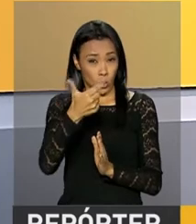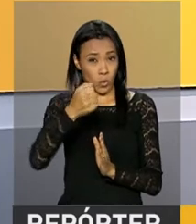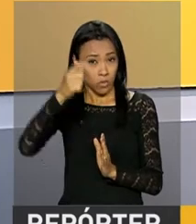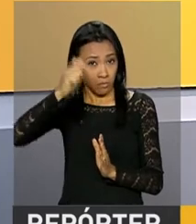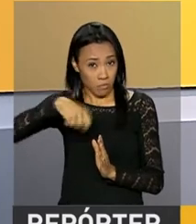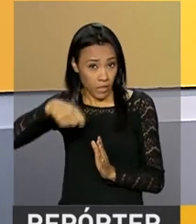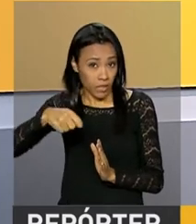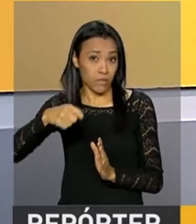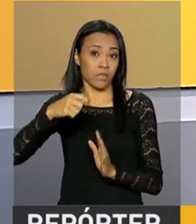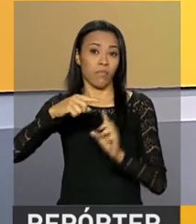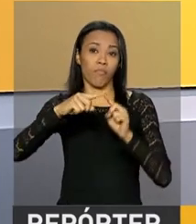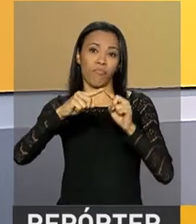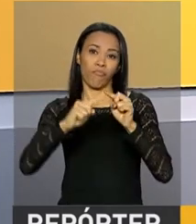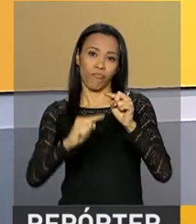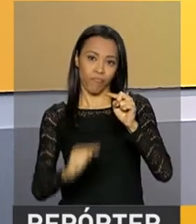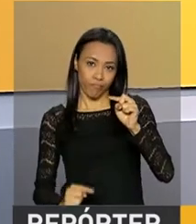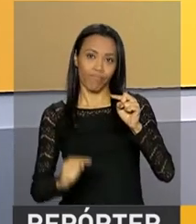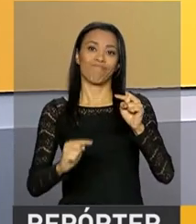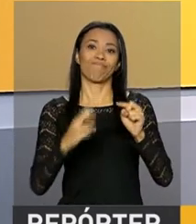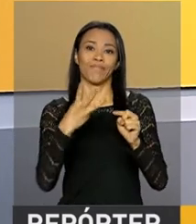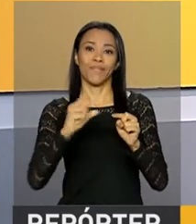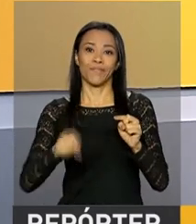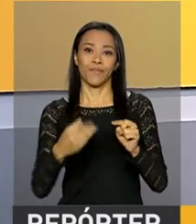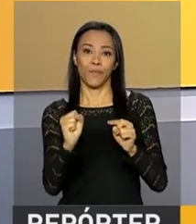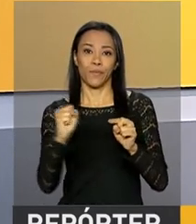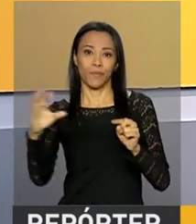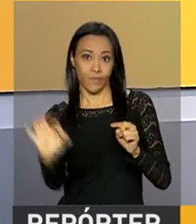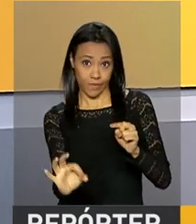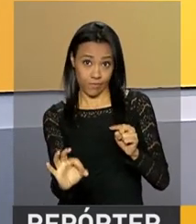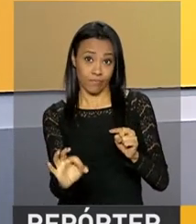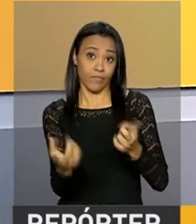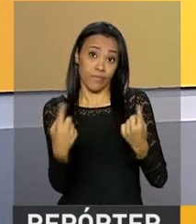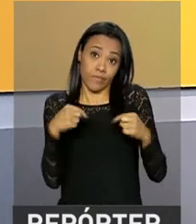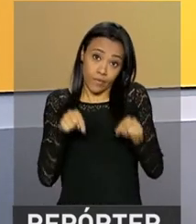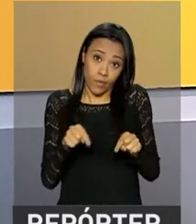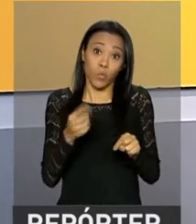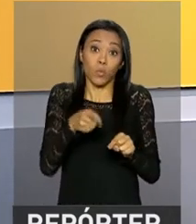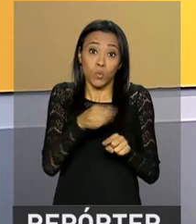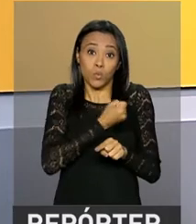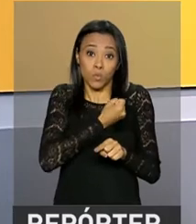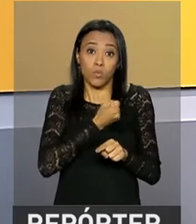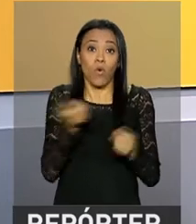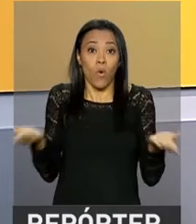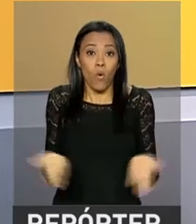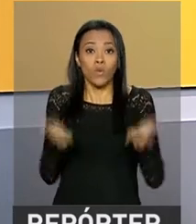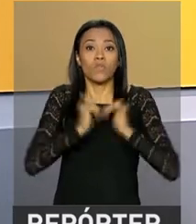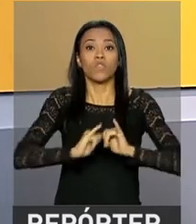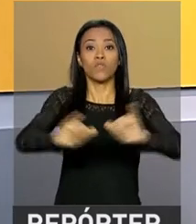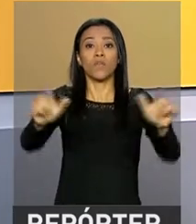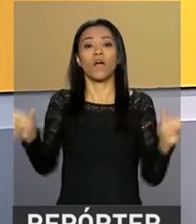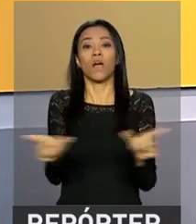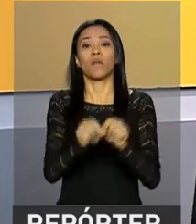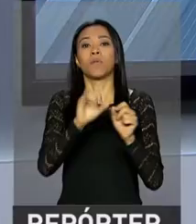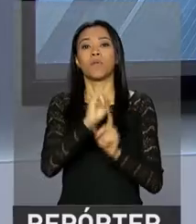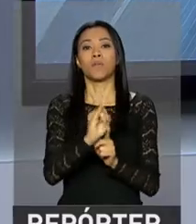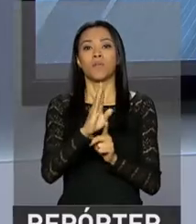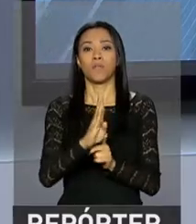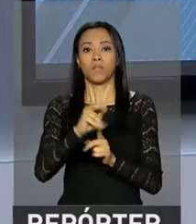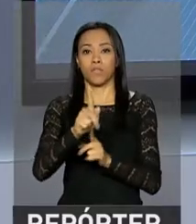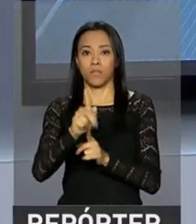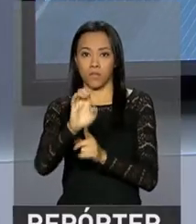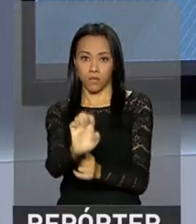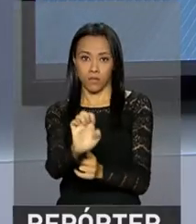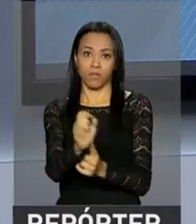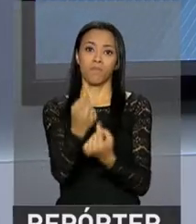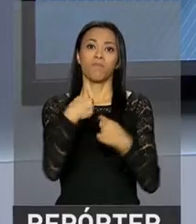acumula queda de 3,8 por cento os números foram divulgados hoje pelo ibge ea